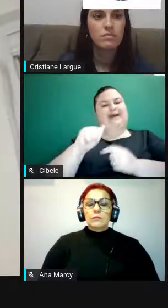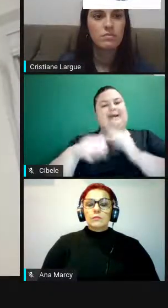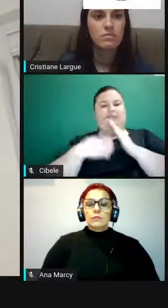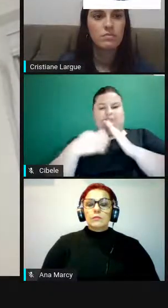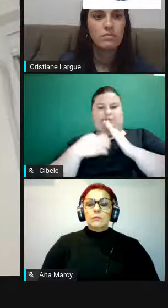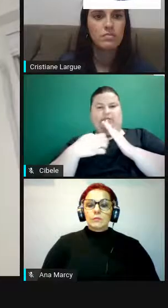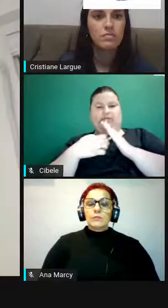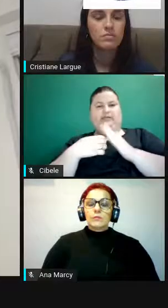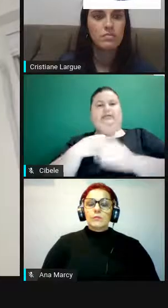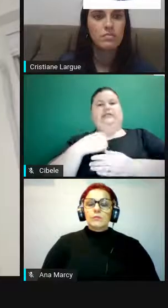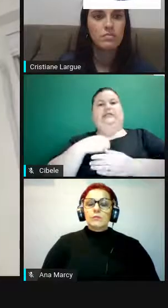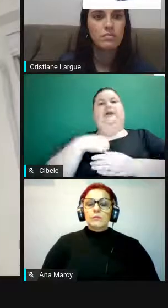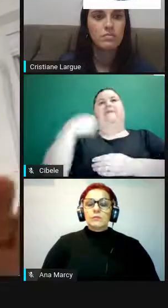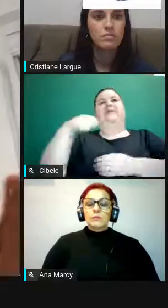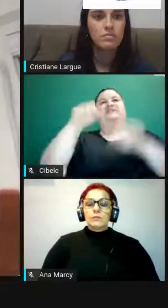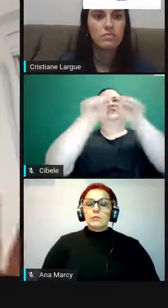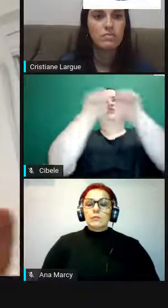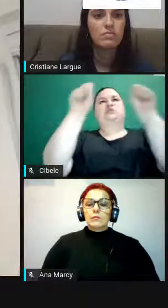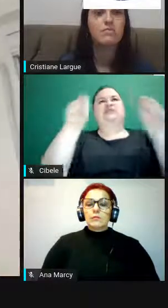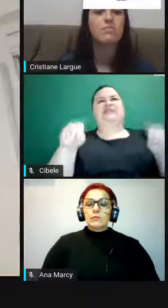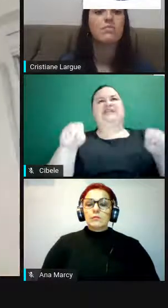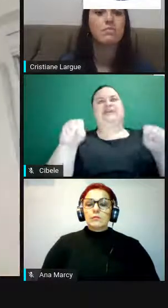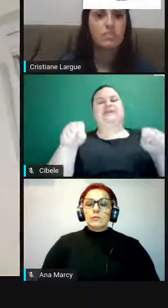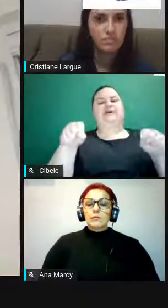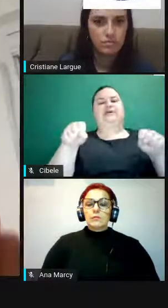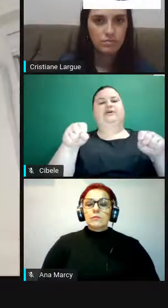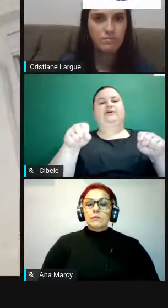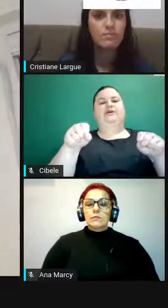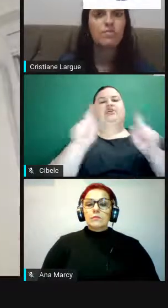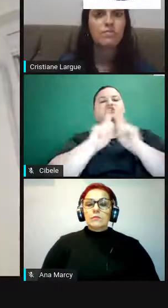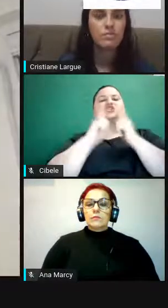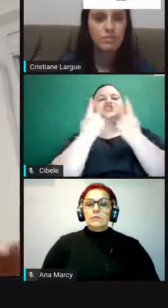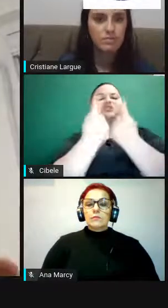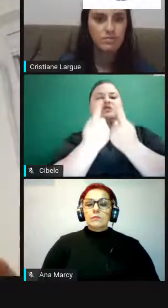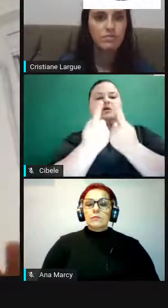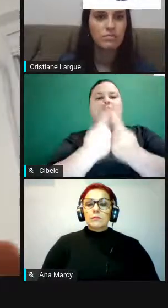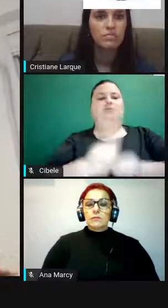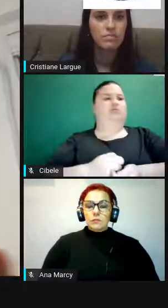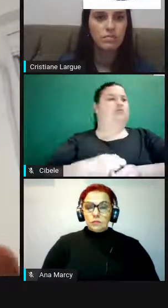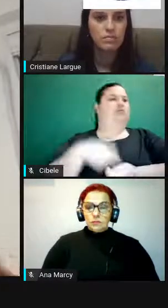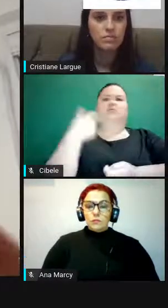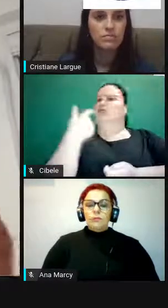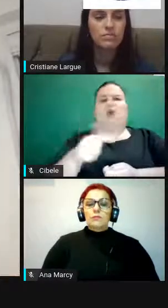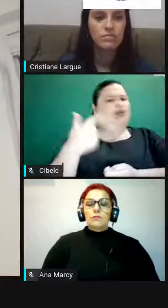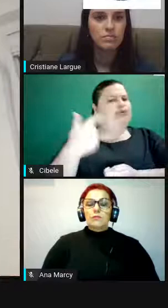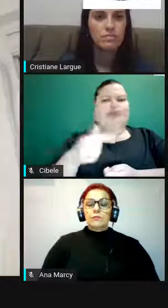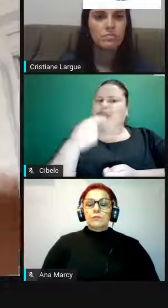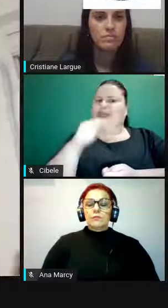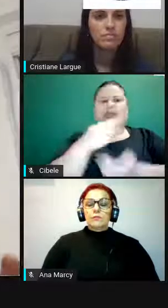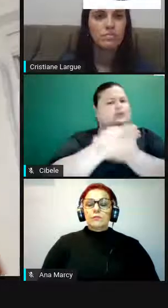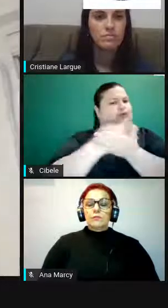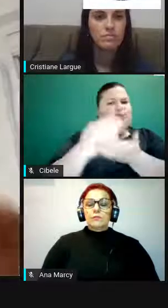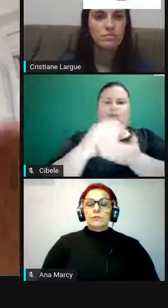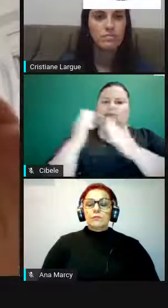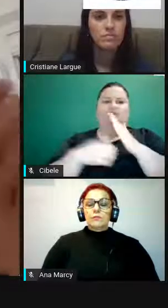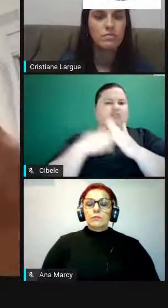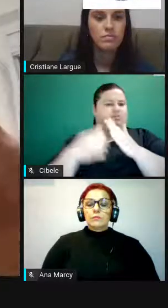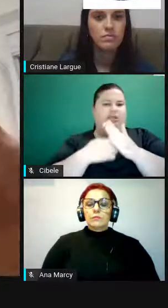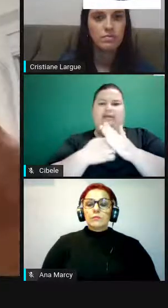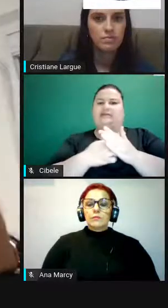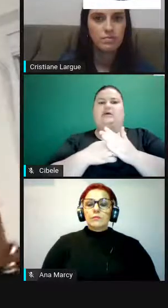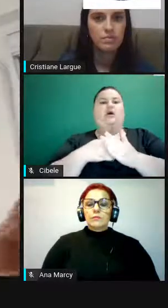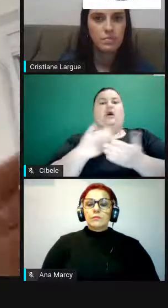gestão sem um sistema não vou começar já começou com primeiro erro não vai ter sistema de gestão no começo da sua empresa tu vai começar do jeito que dar